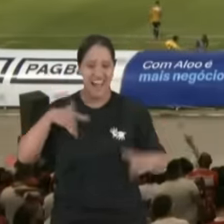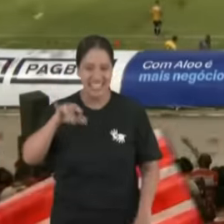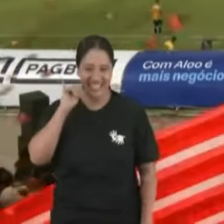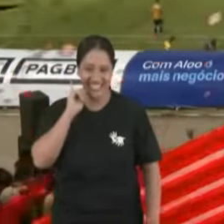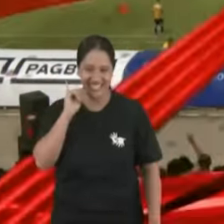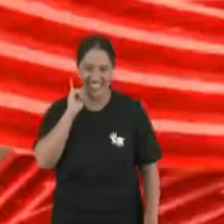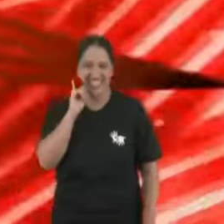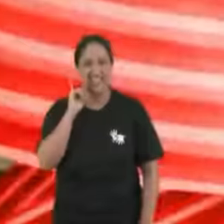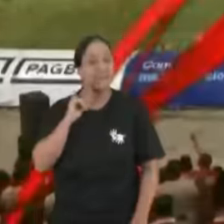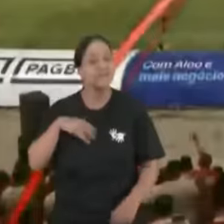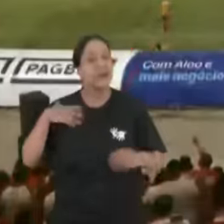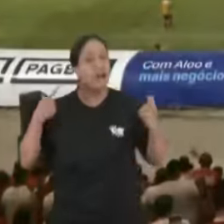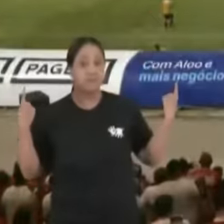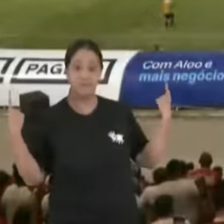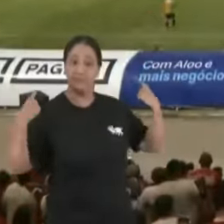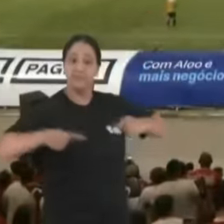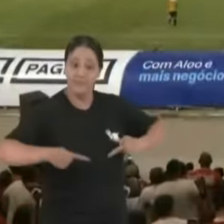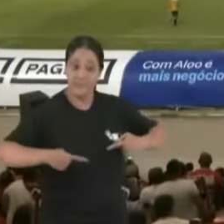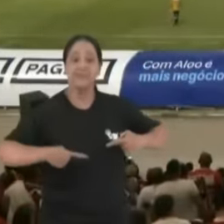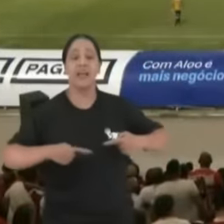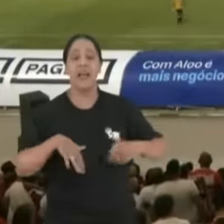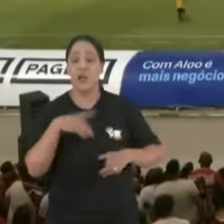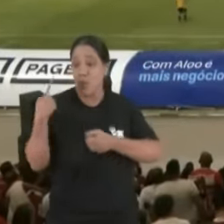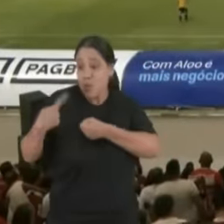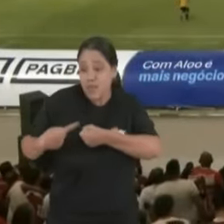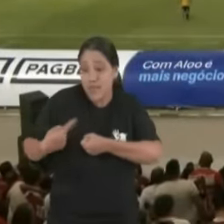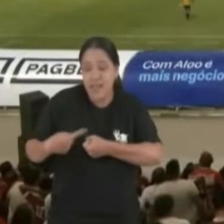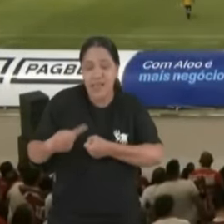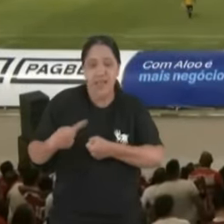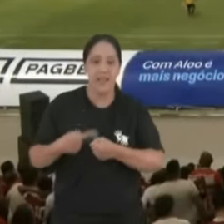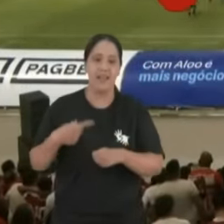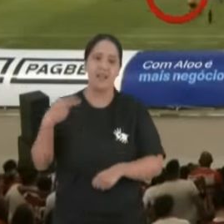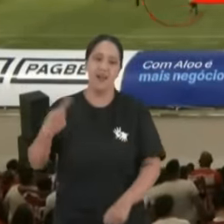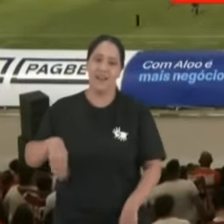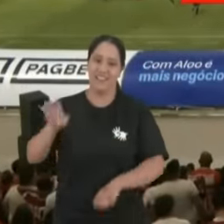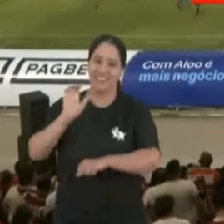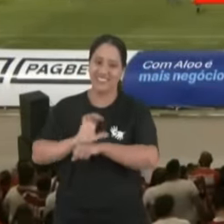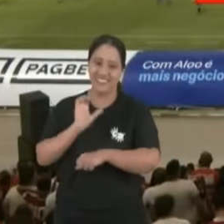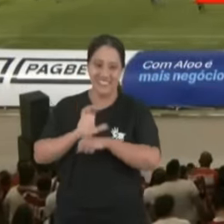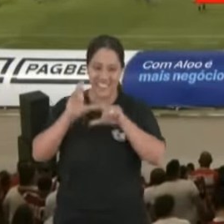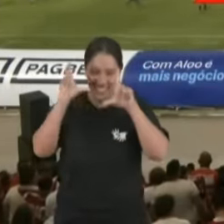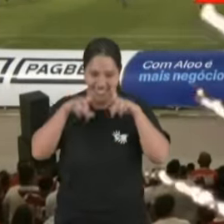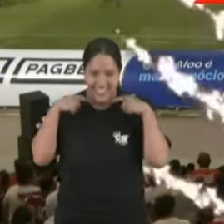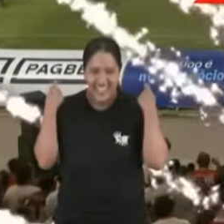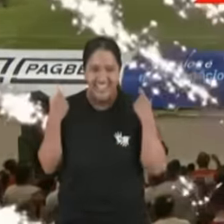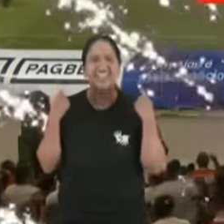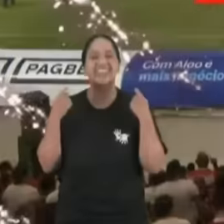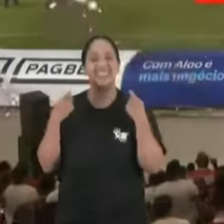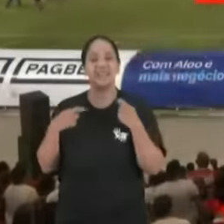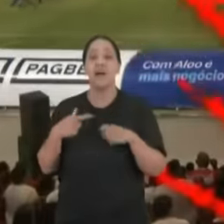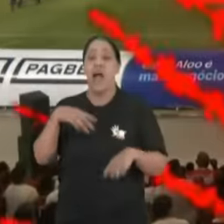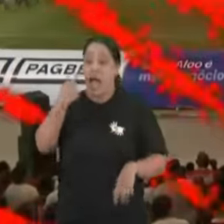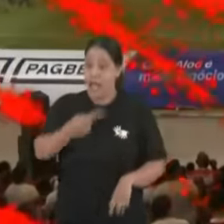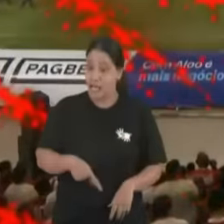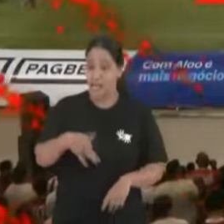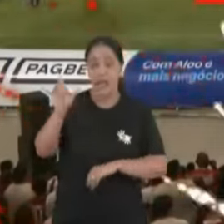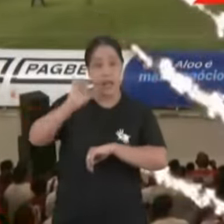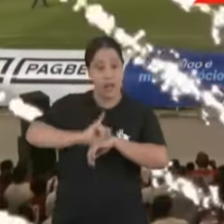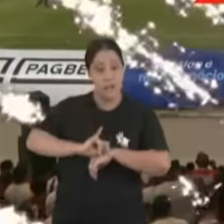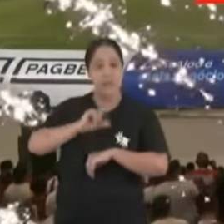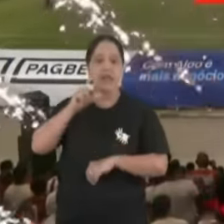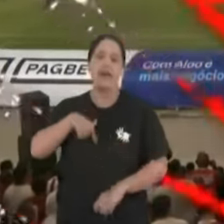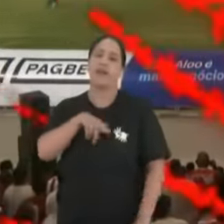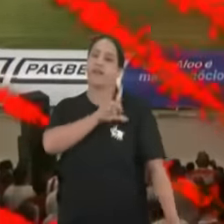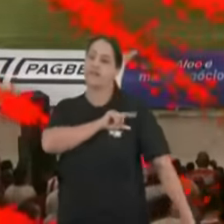o grande rival do CRB no interior do estado. No estado de Alagoas, o arquirrival CSA, mas no interior